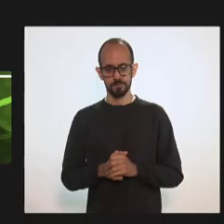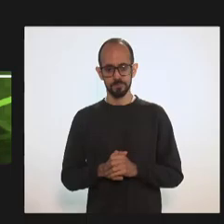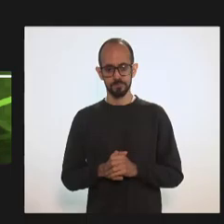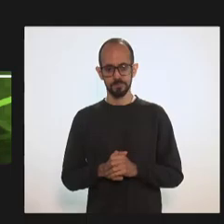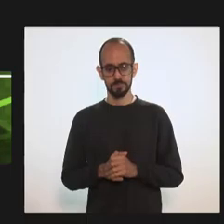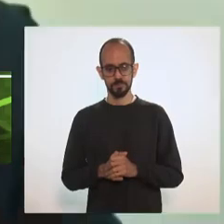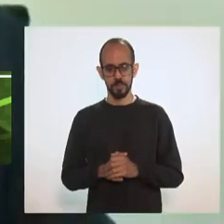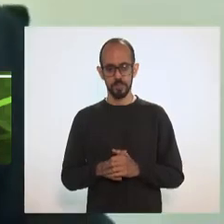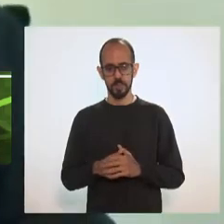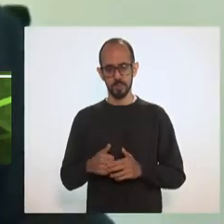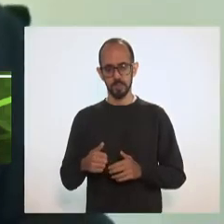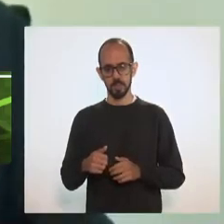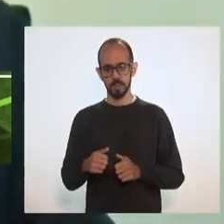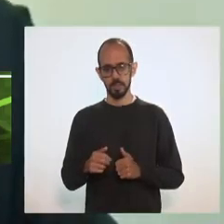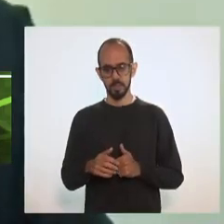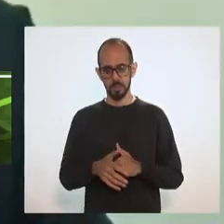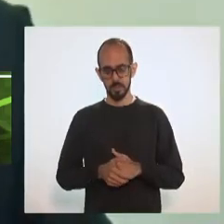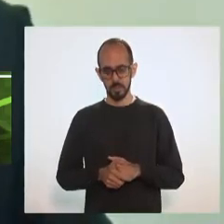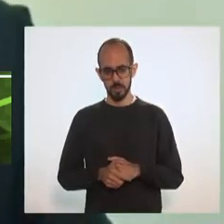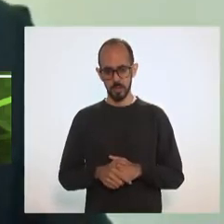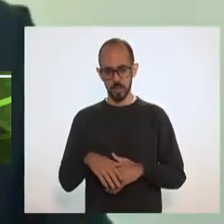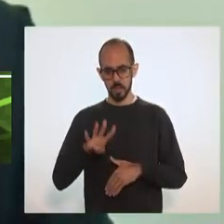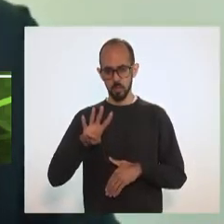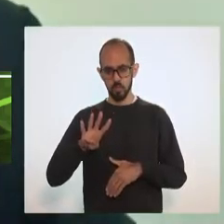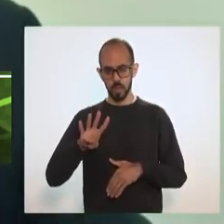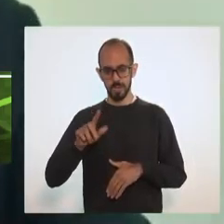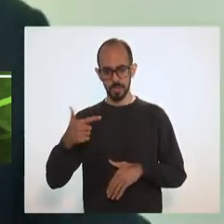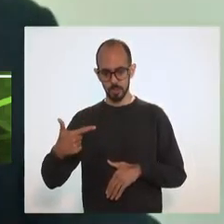colaborações, deputado Luiz Paulo. Eu encaminho o relator.